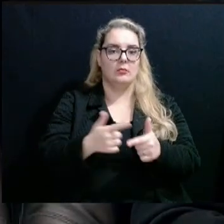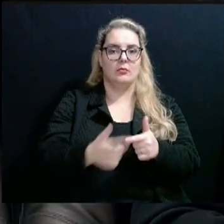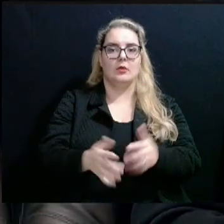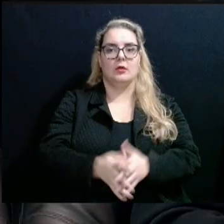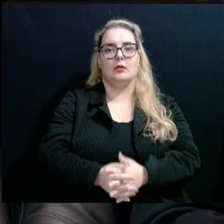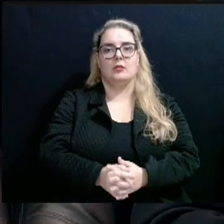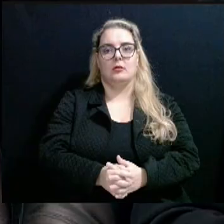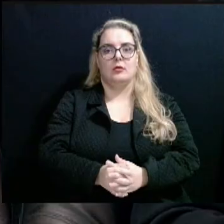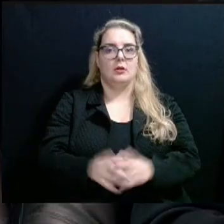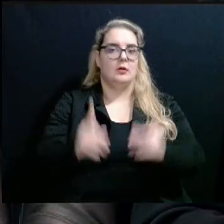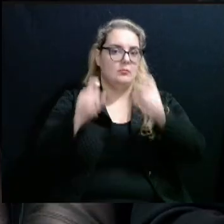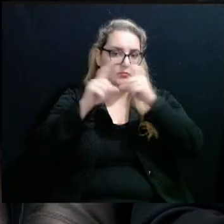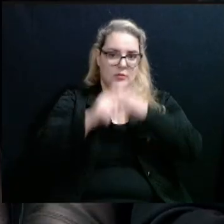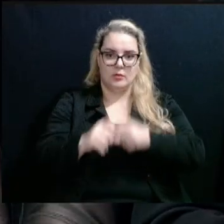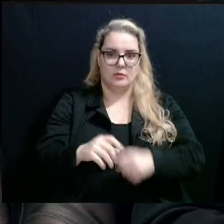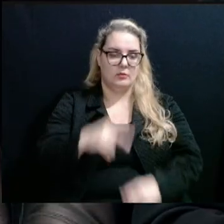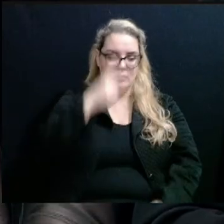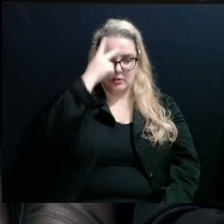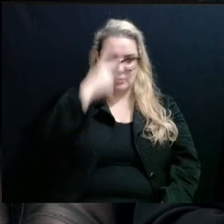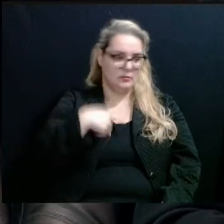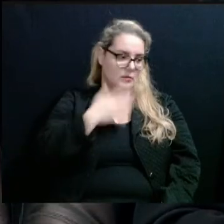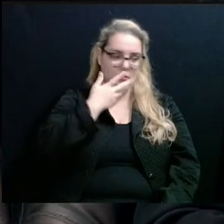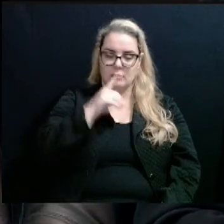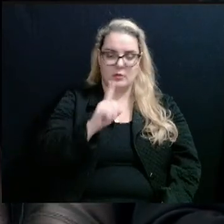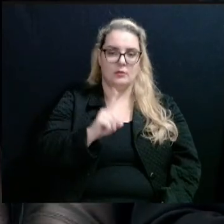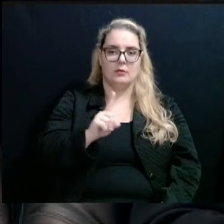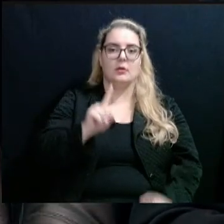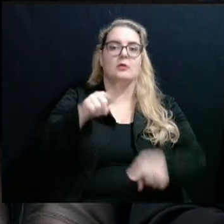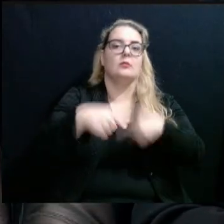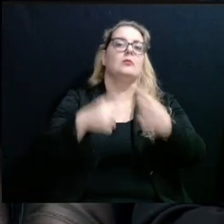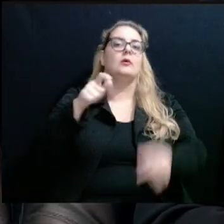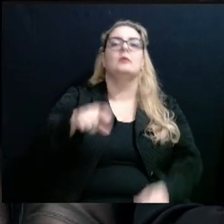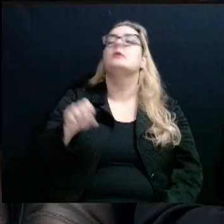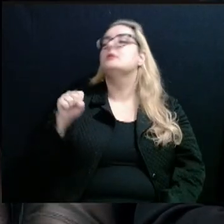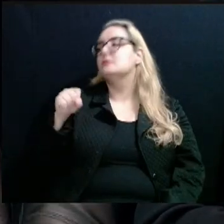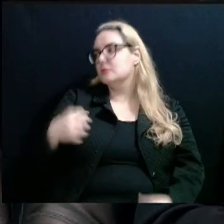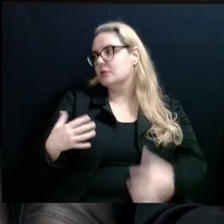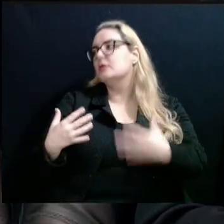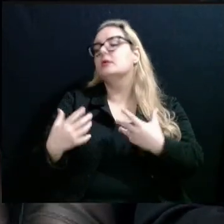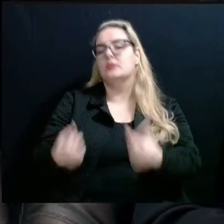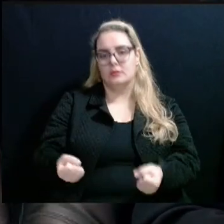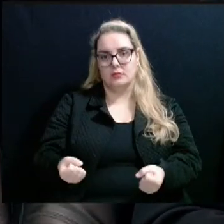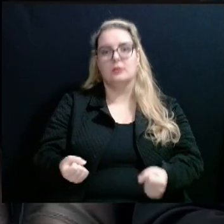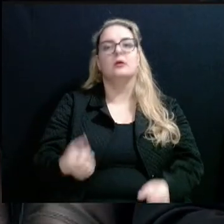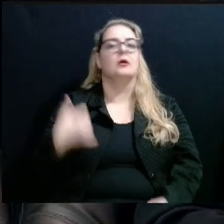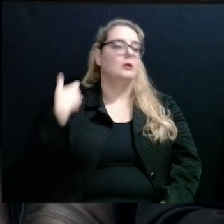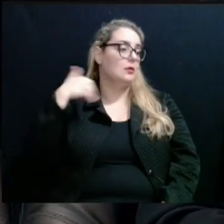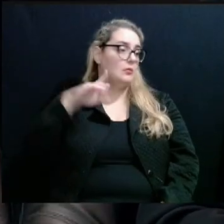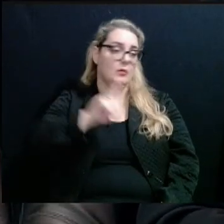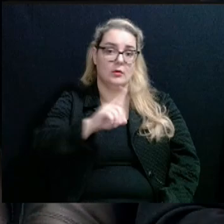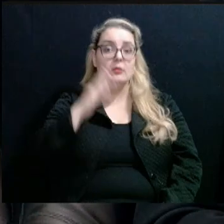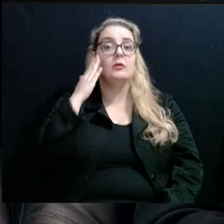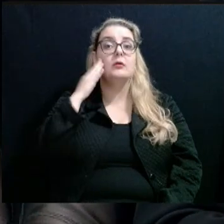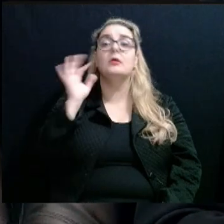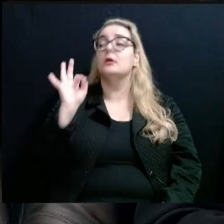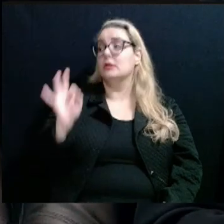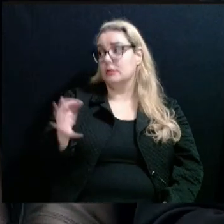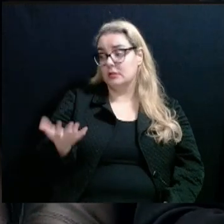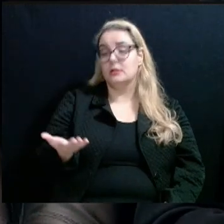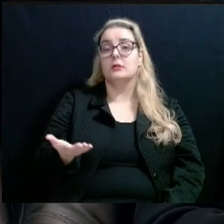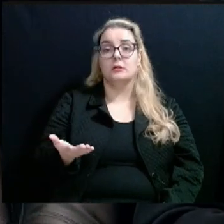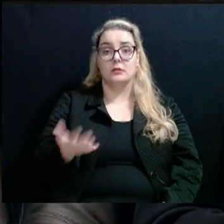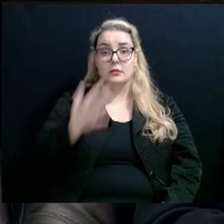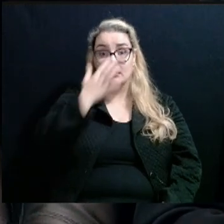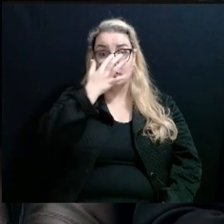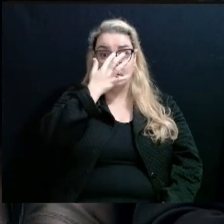da criança. Exato. Vai vir de um terceiro. É de quem recepciona, então, de um adulto, né? que um adulto. Não entende, Exato. que questiona. A partir da pessoa que